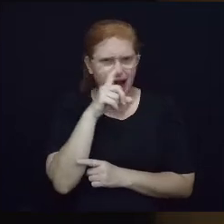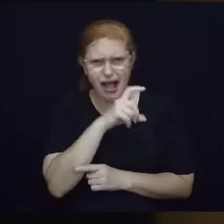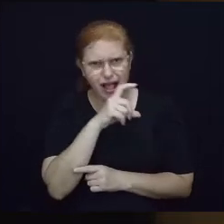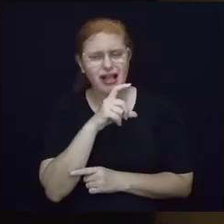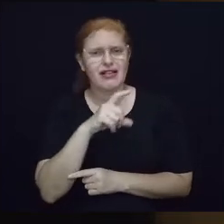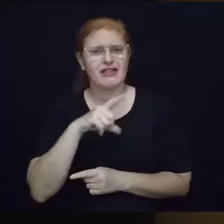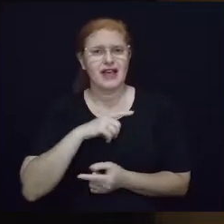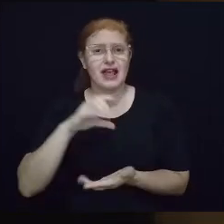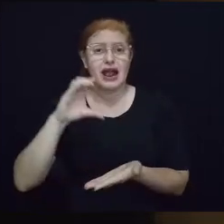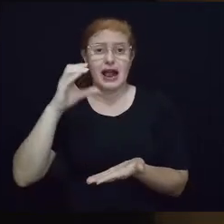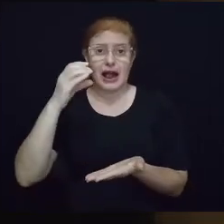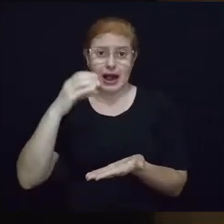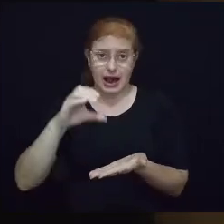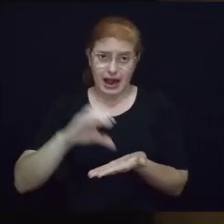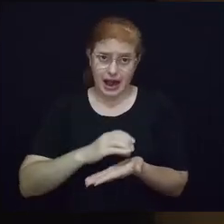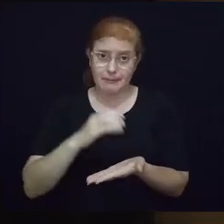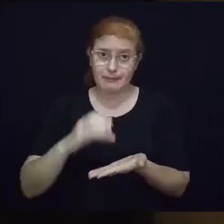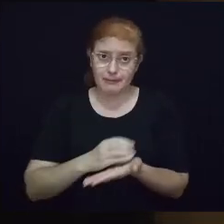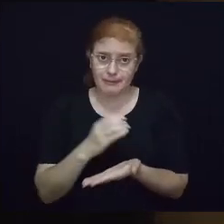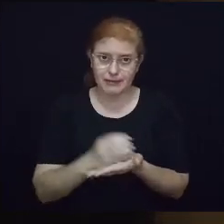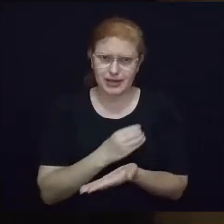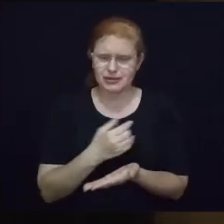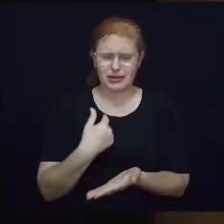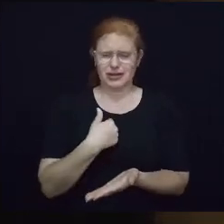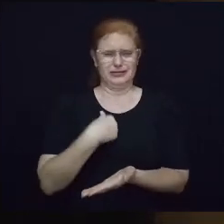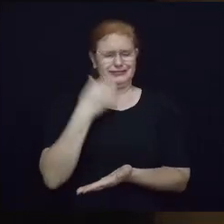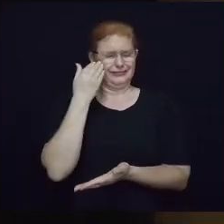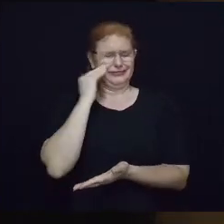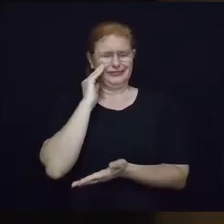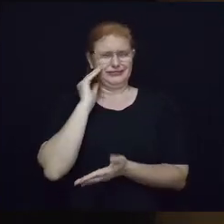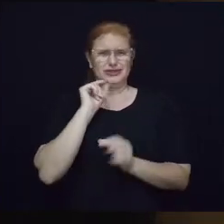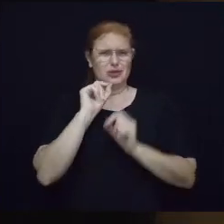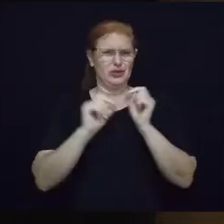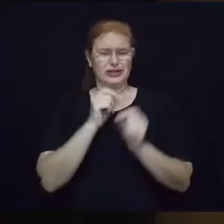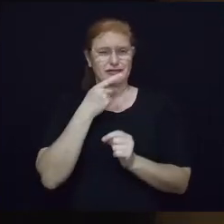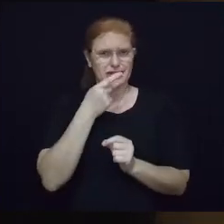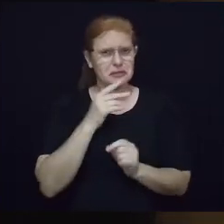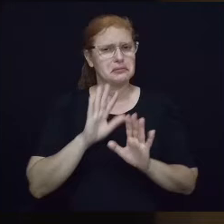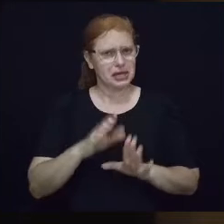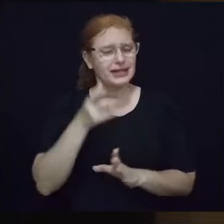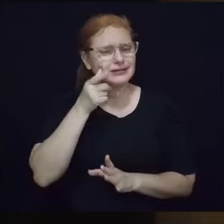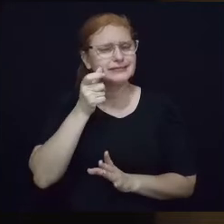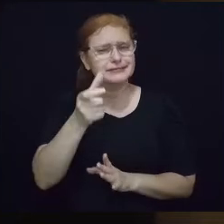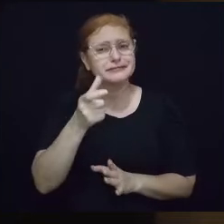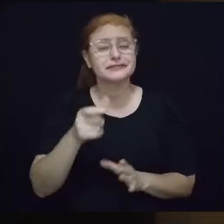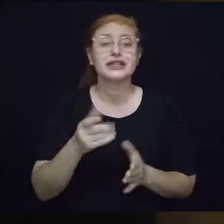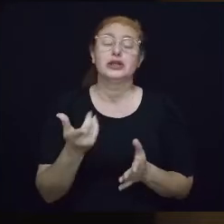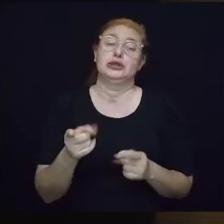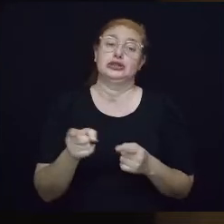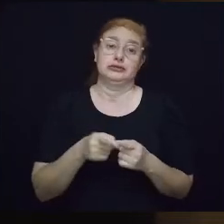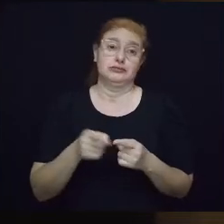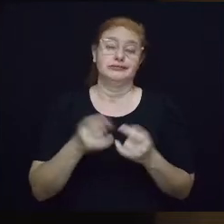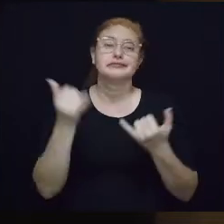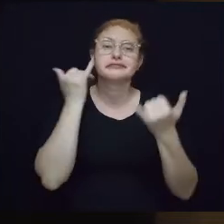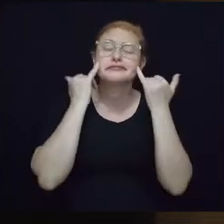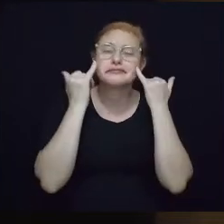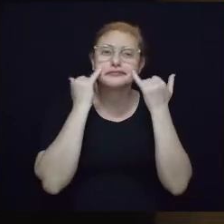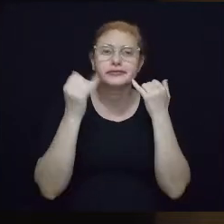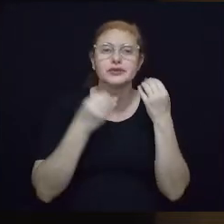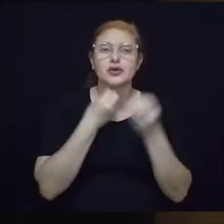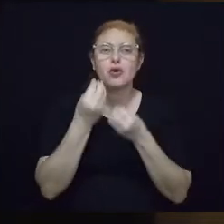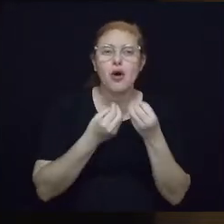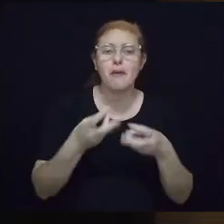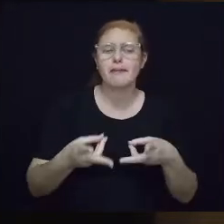que eu não consigo até hoje entender exatamente o que ele está falando. Mas é muito interessante. Então, esse tipo de informação de como que